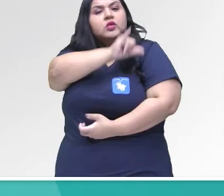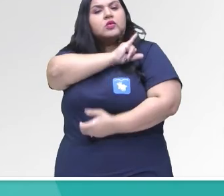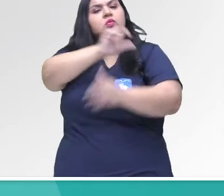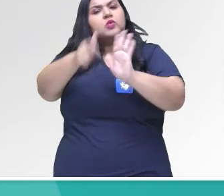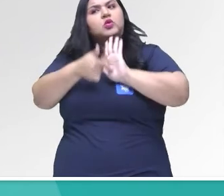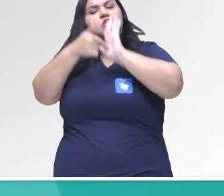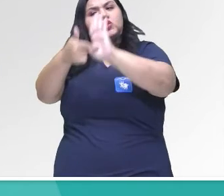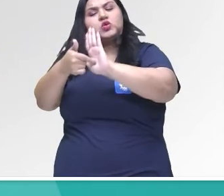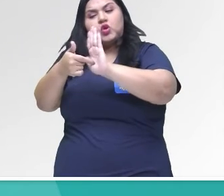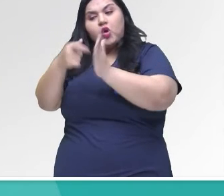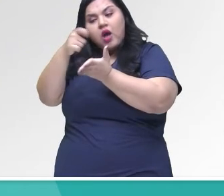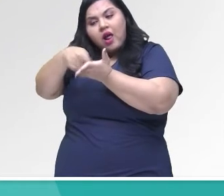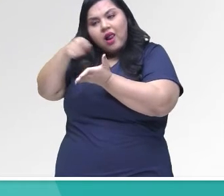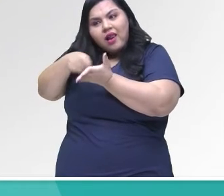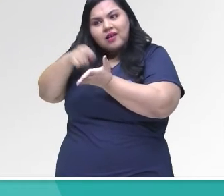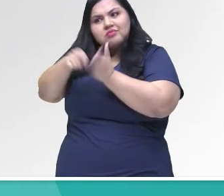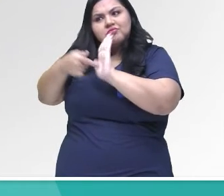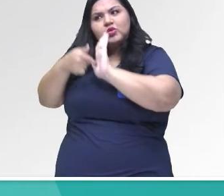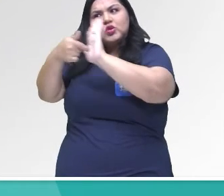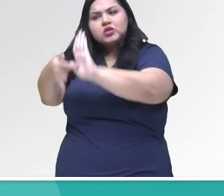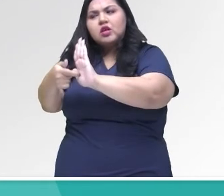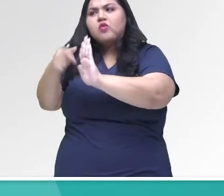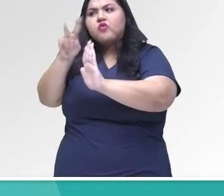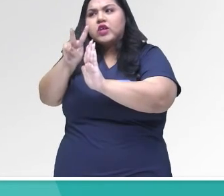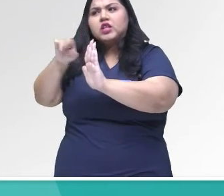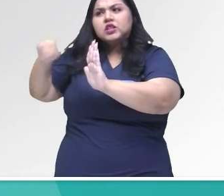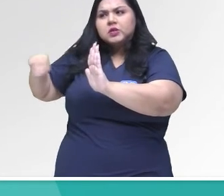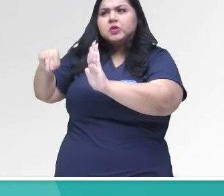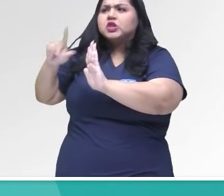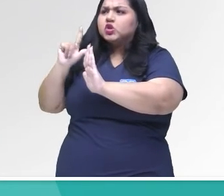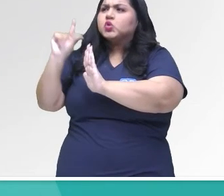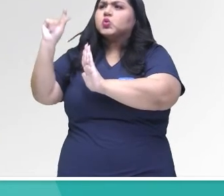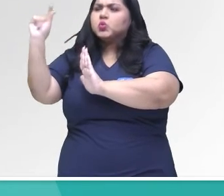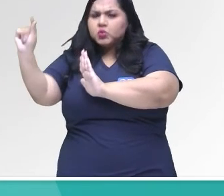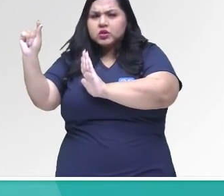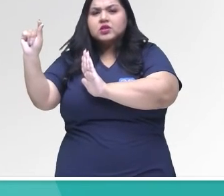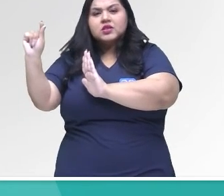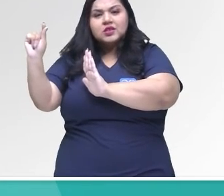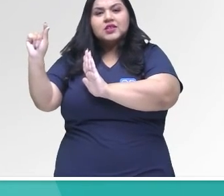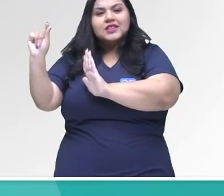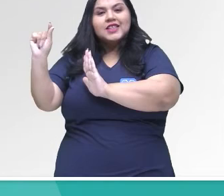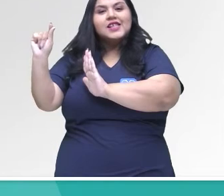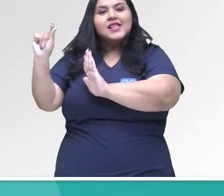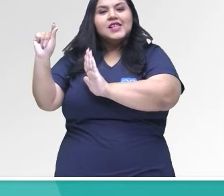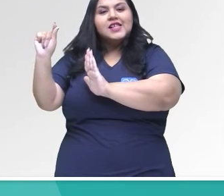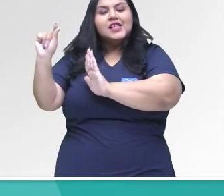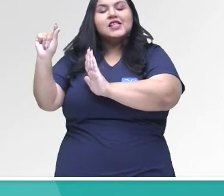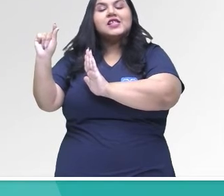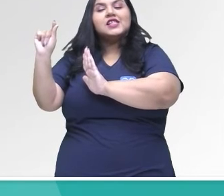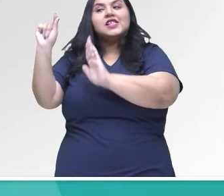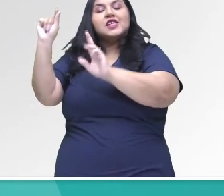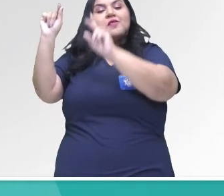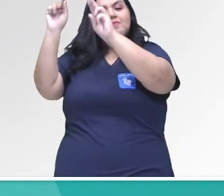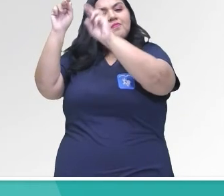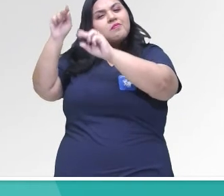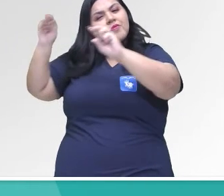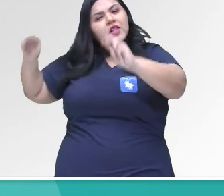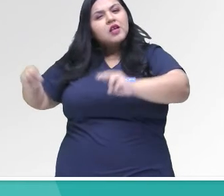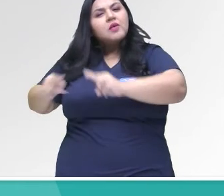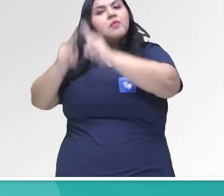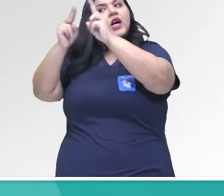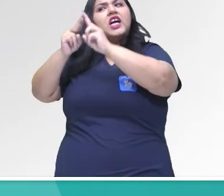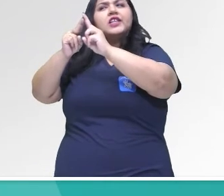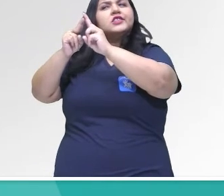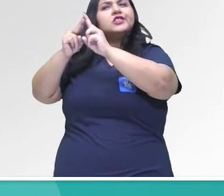a canção para Vinícius, que estava de malas prontas para assumir seu posto de diplomata em Paris, mas adiou a